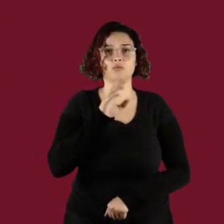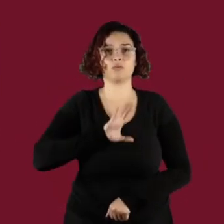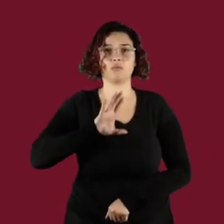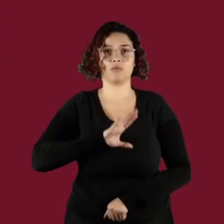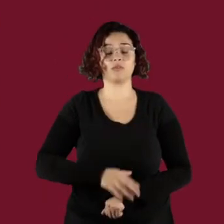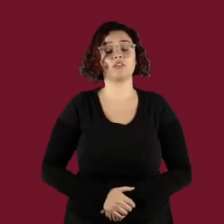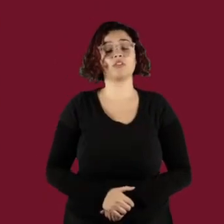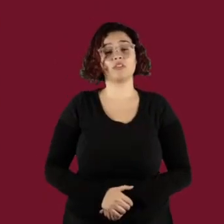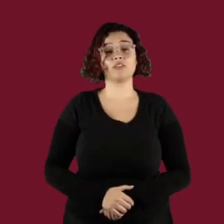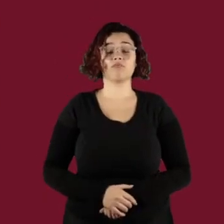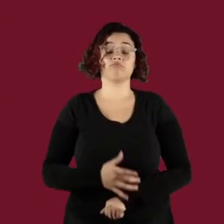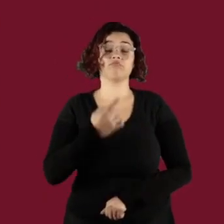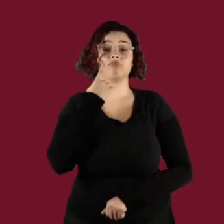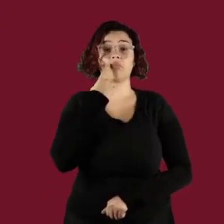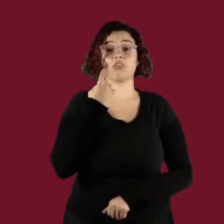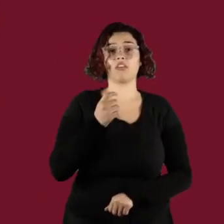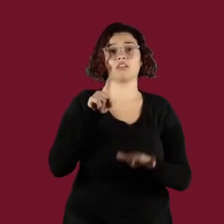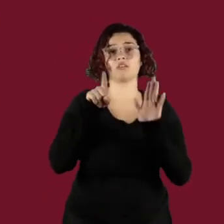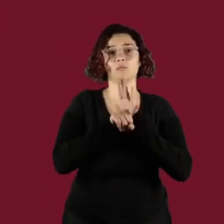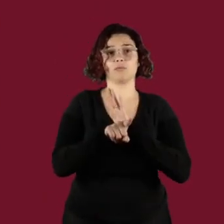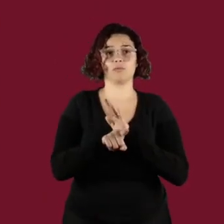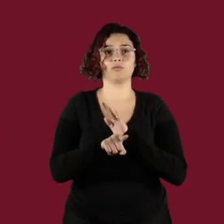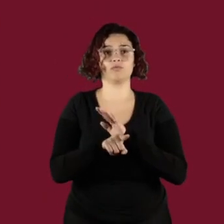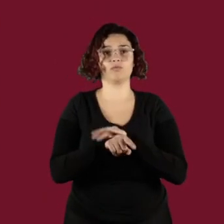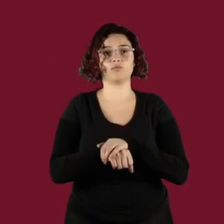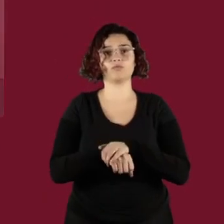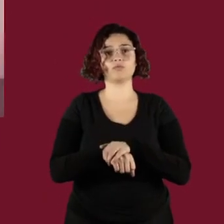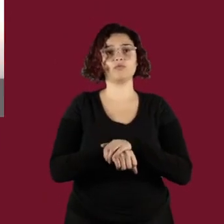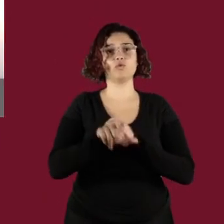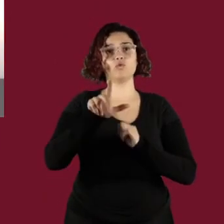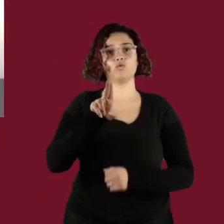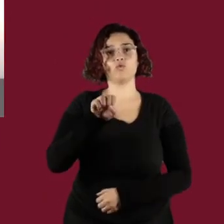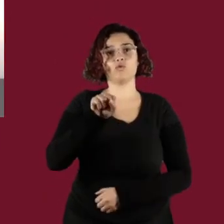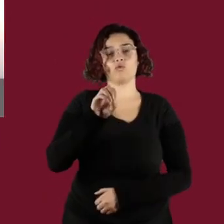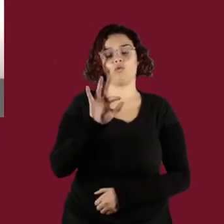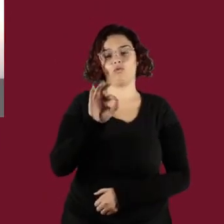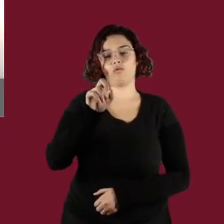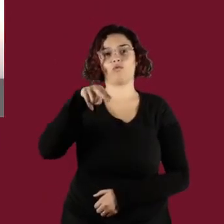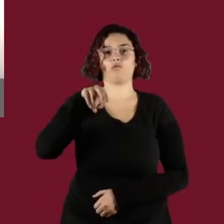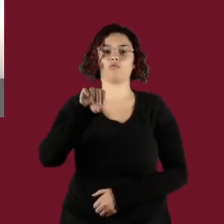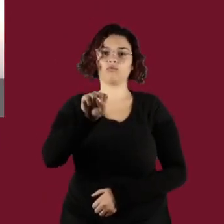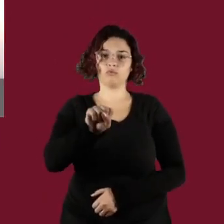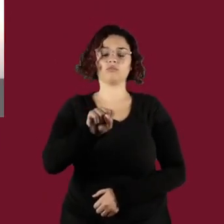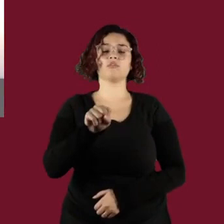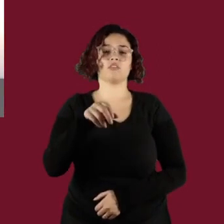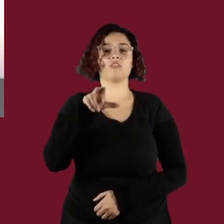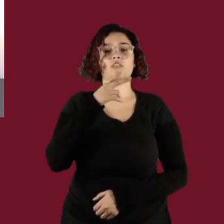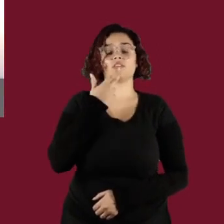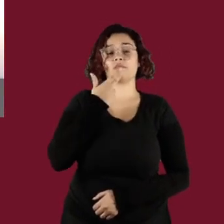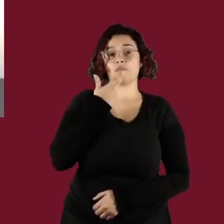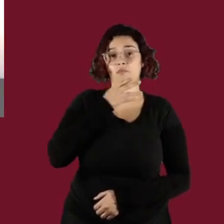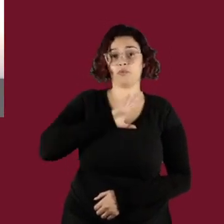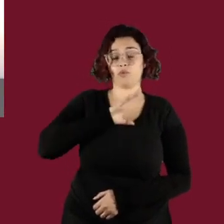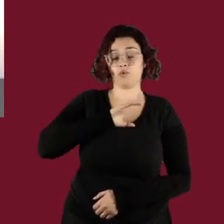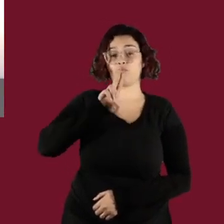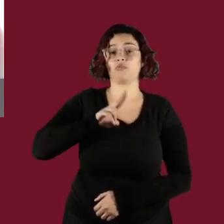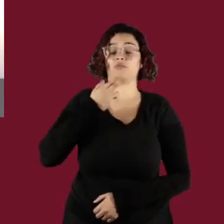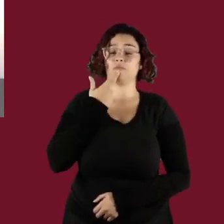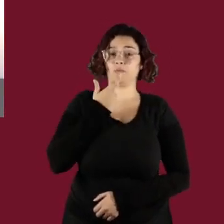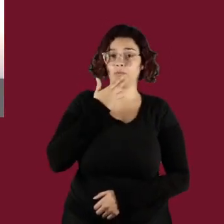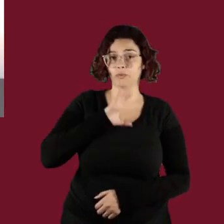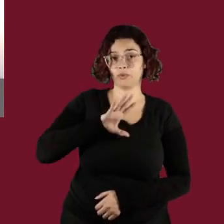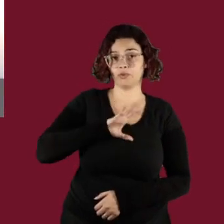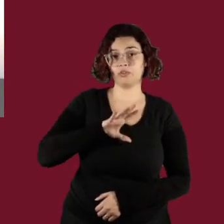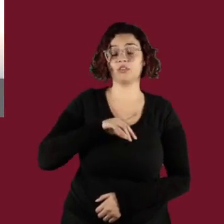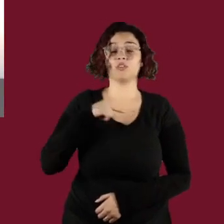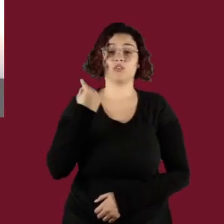essa pergunta, porque geralmente os representantes do Brasil usam a língua portuguesa e falam a língua portuguesa. E nós que estamos